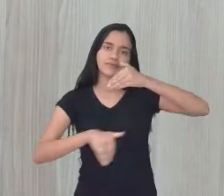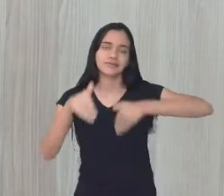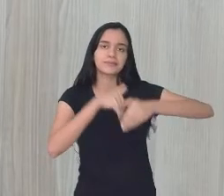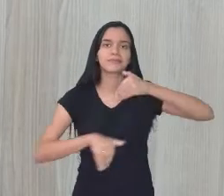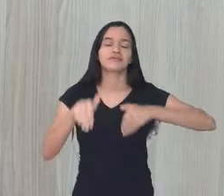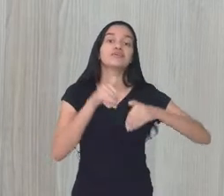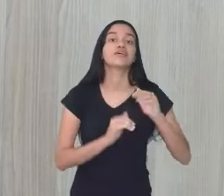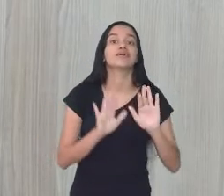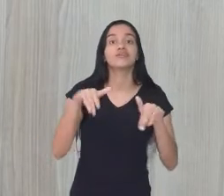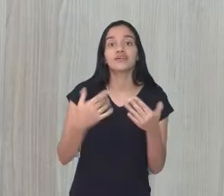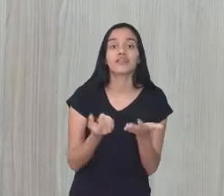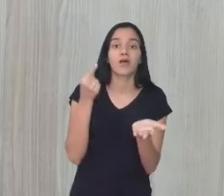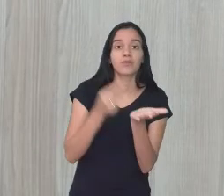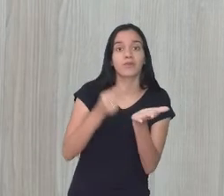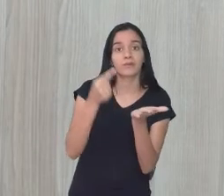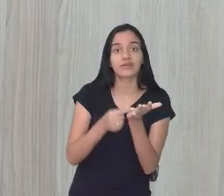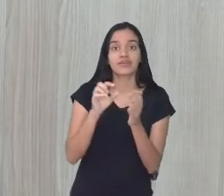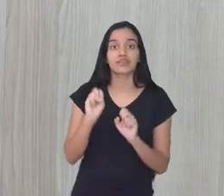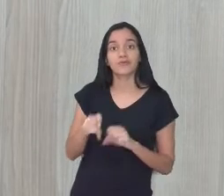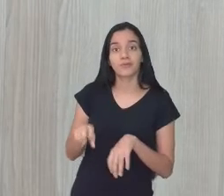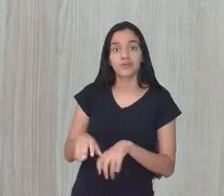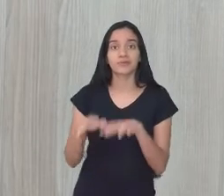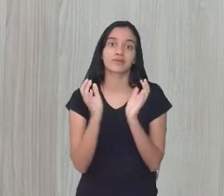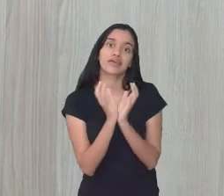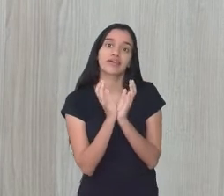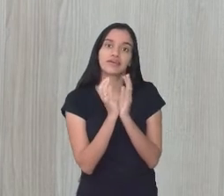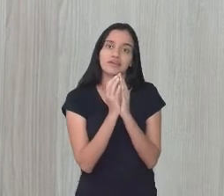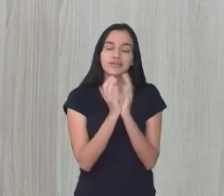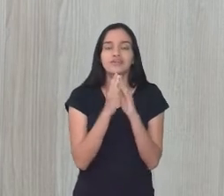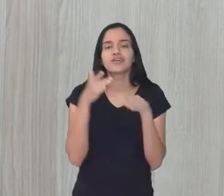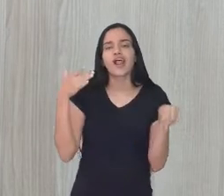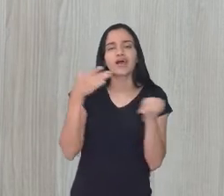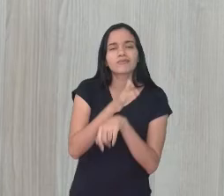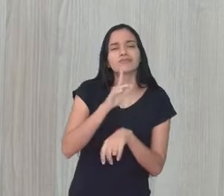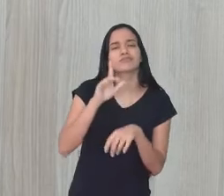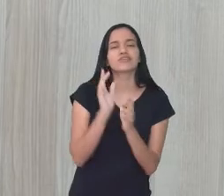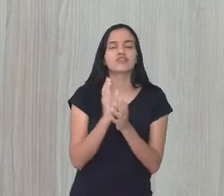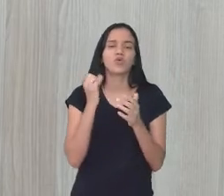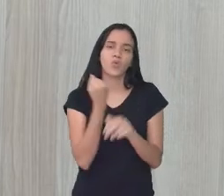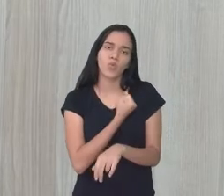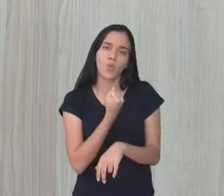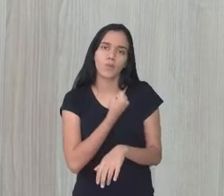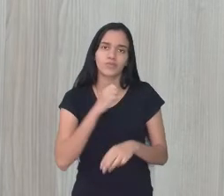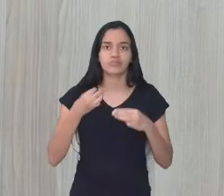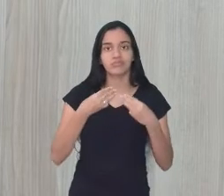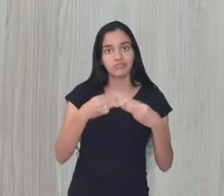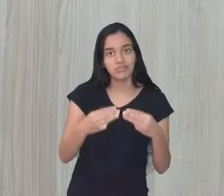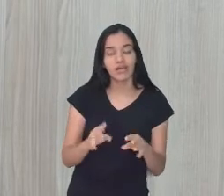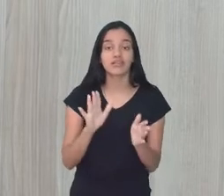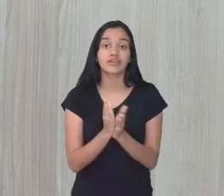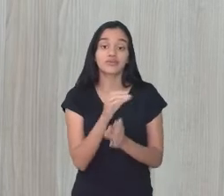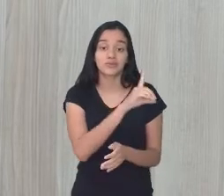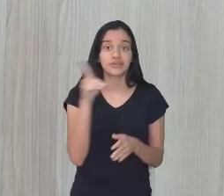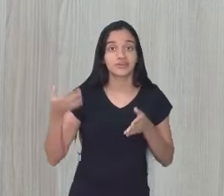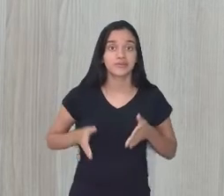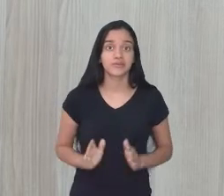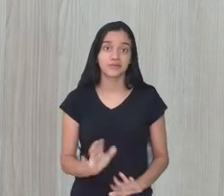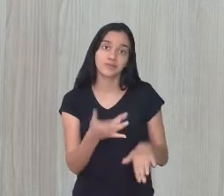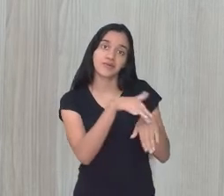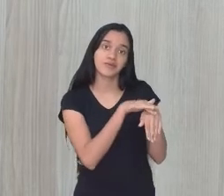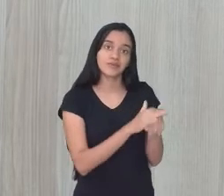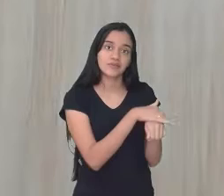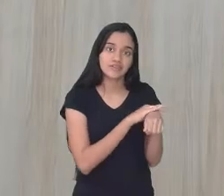Vanessa através do aplicativo do Educa Recife. Faz o seu login lá com o seu número de matrícula e com a sua data de nascimento para conversar com a gente.